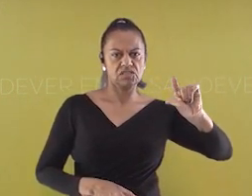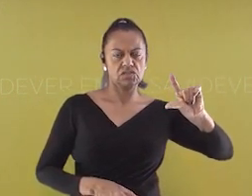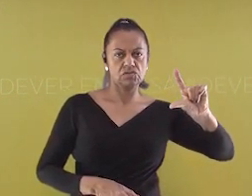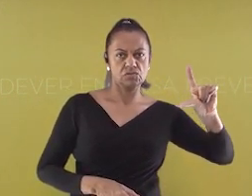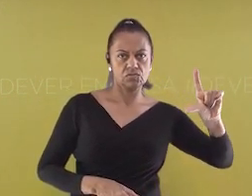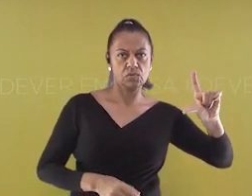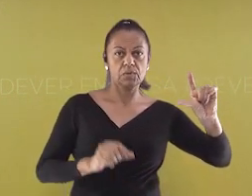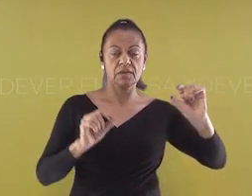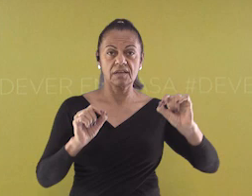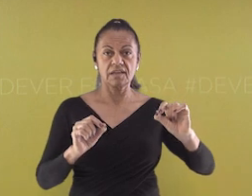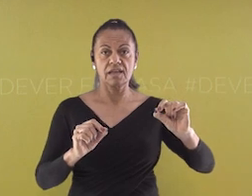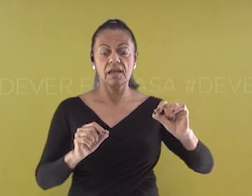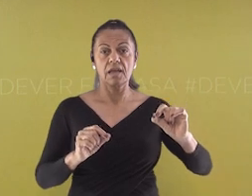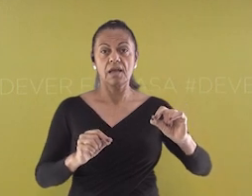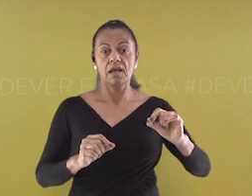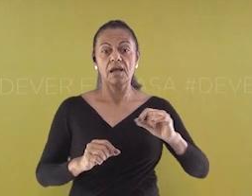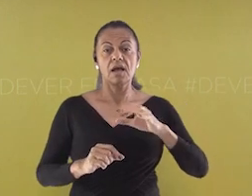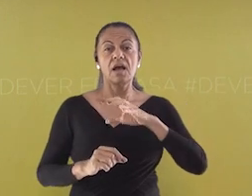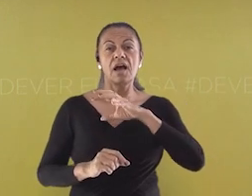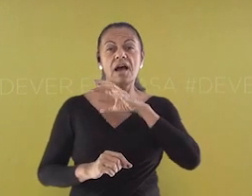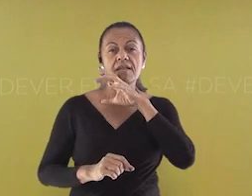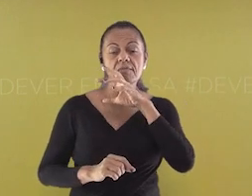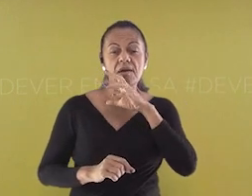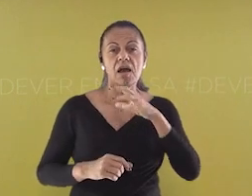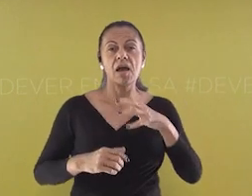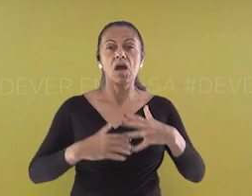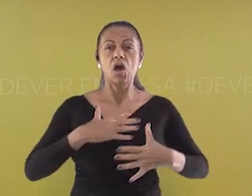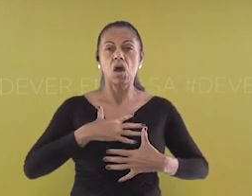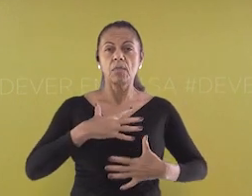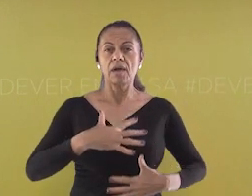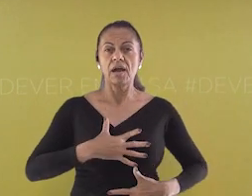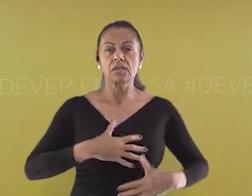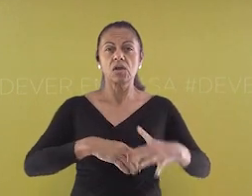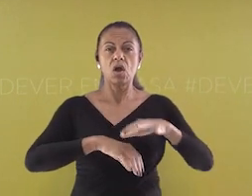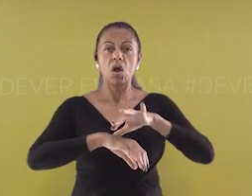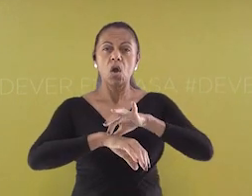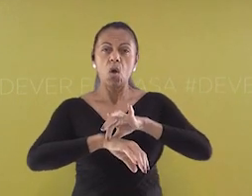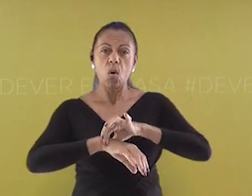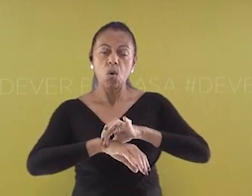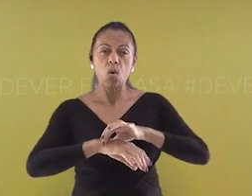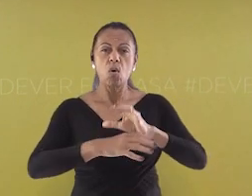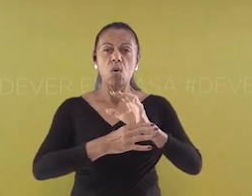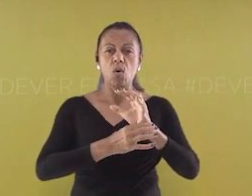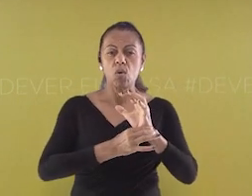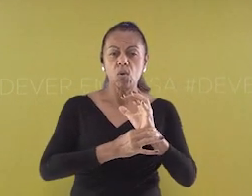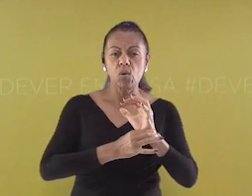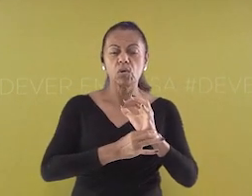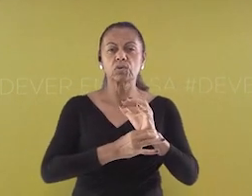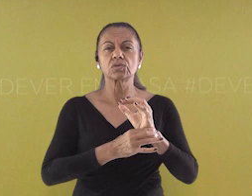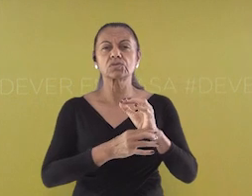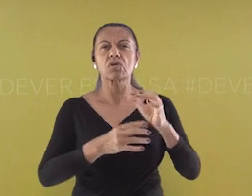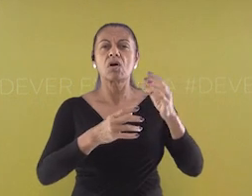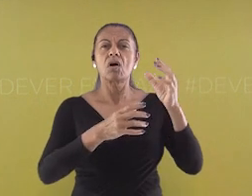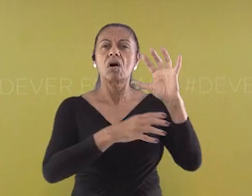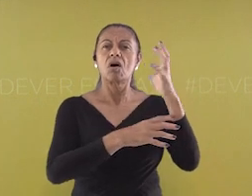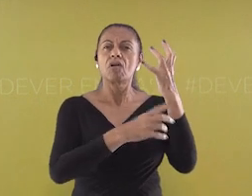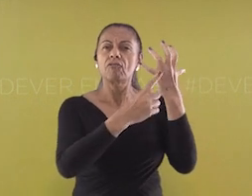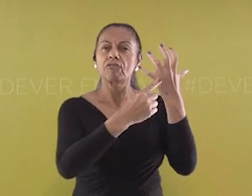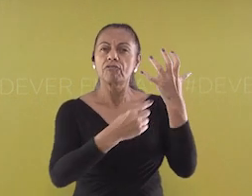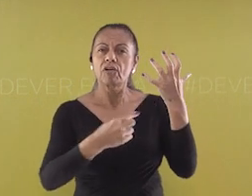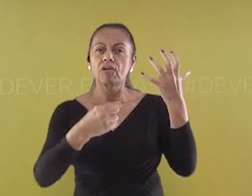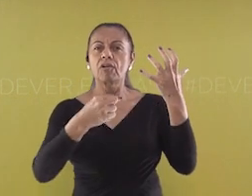restos somáticos, ou seja, partes do corpo do indivíduo, por exemplo, ossos, carapaças,